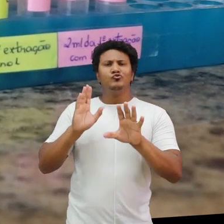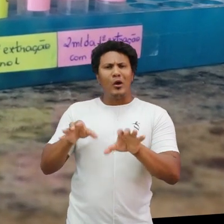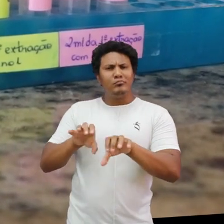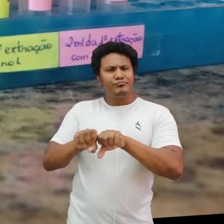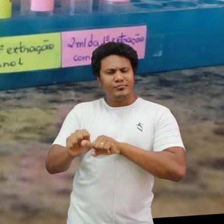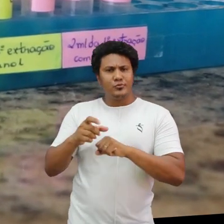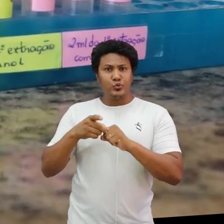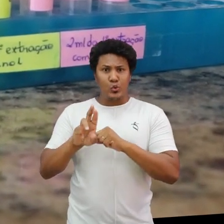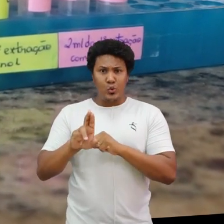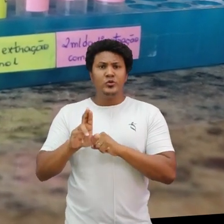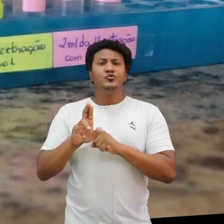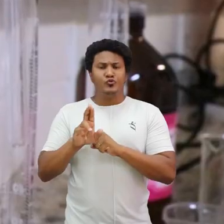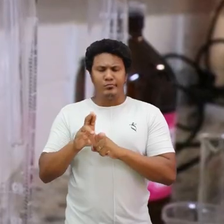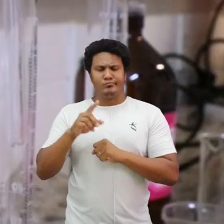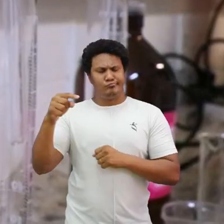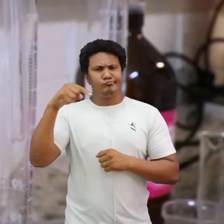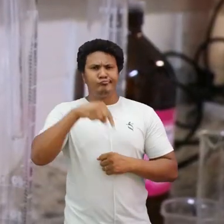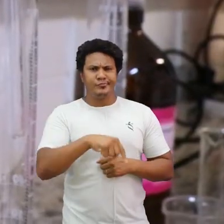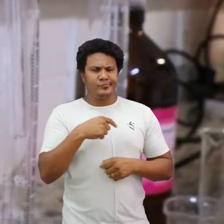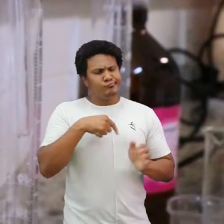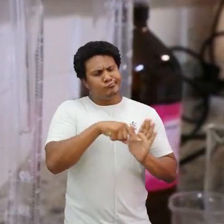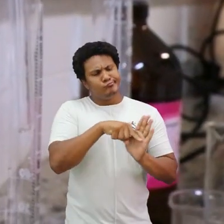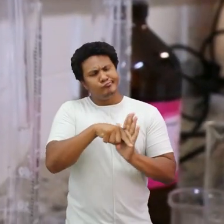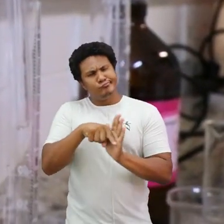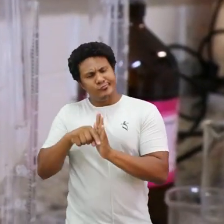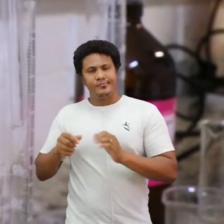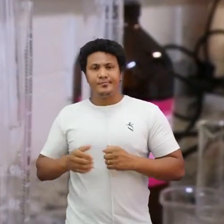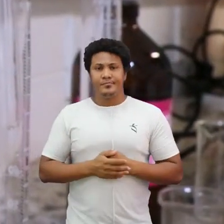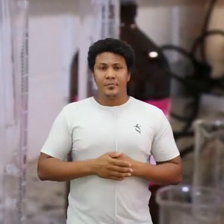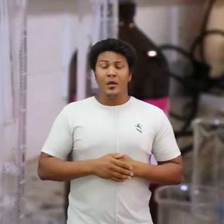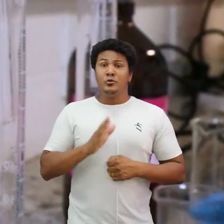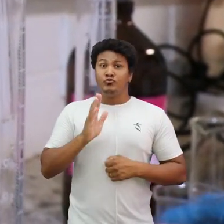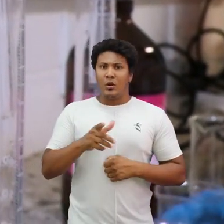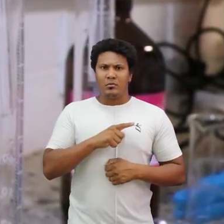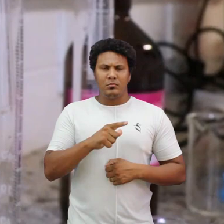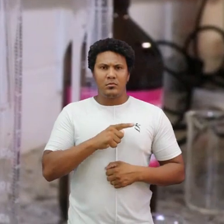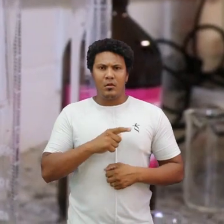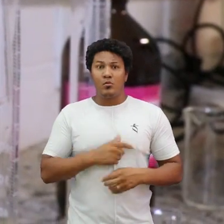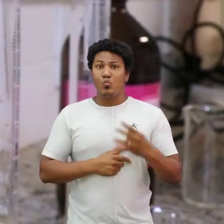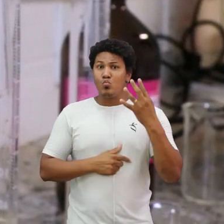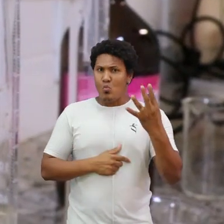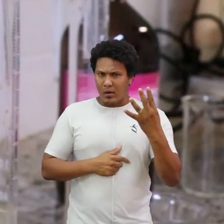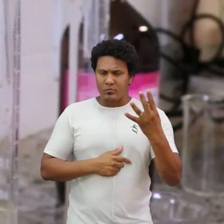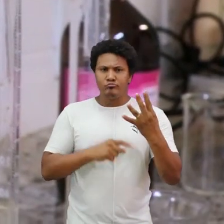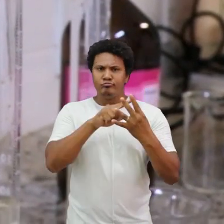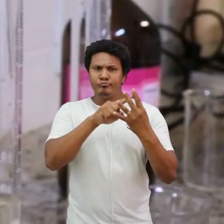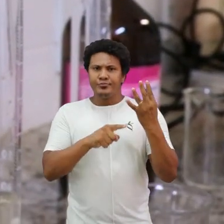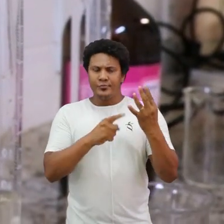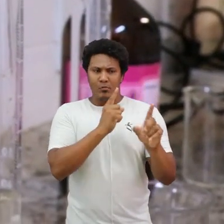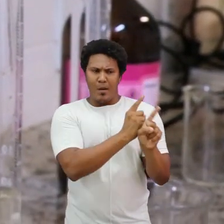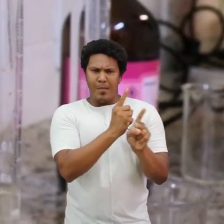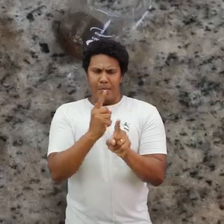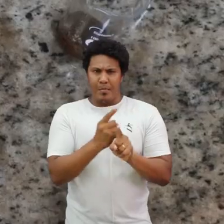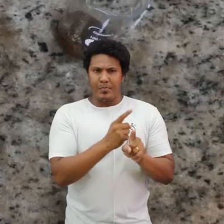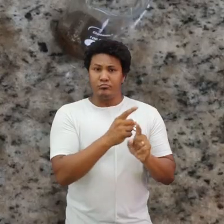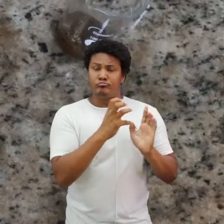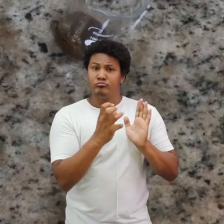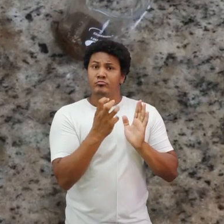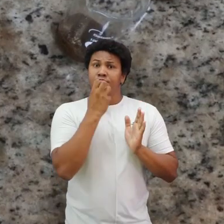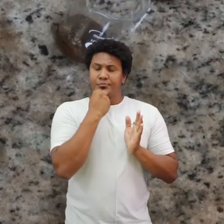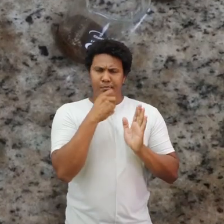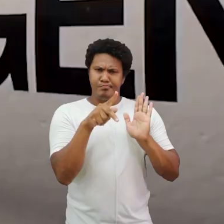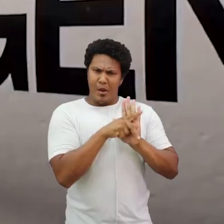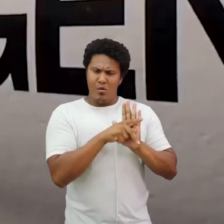em estágios pós-doutorais. O programa também já possui 4 patentes concedidas e 7 depositadas.